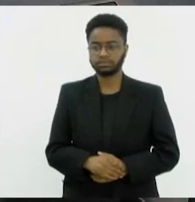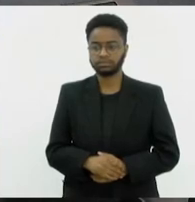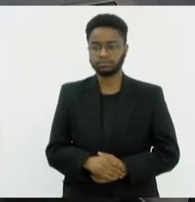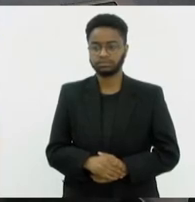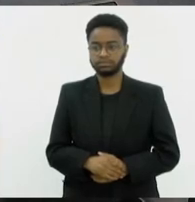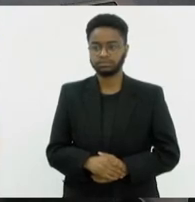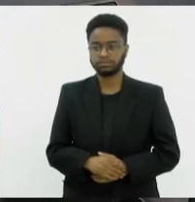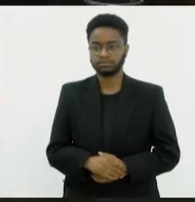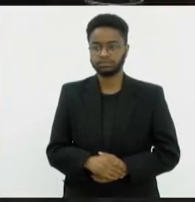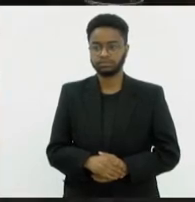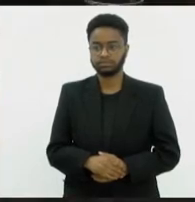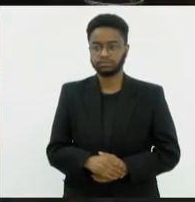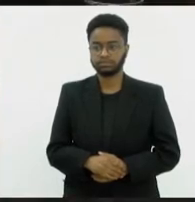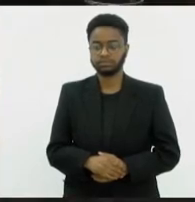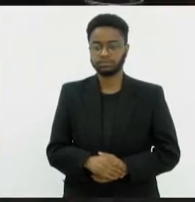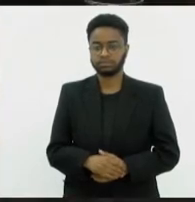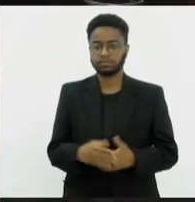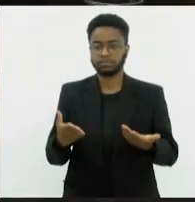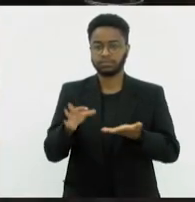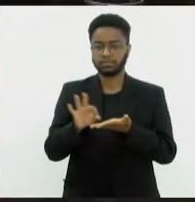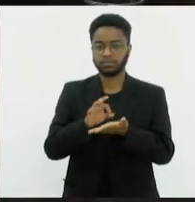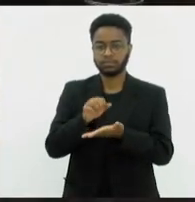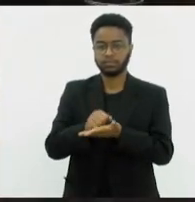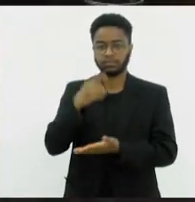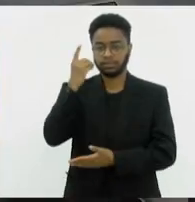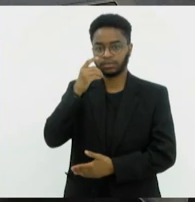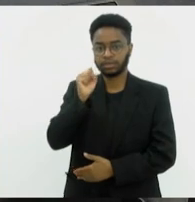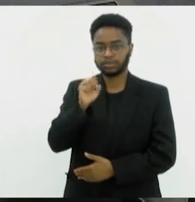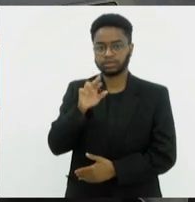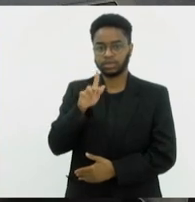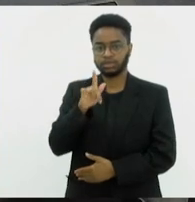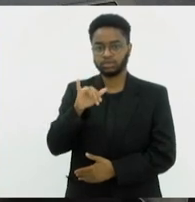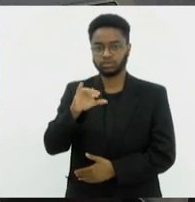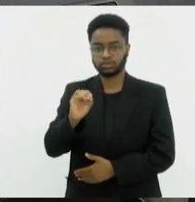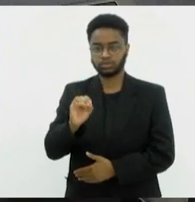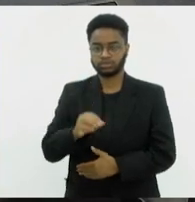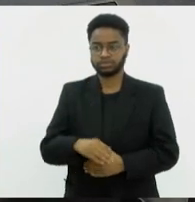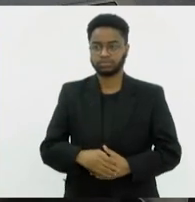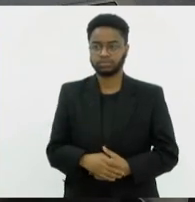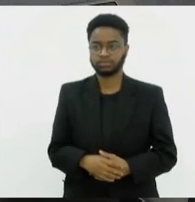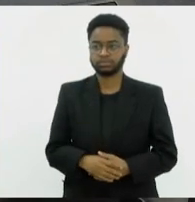Está aberto o próximo orador inscrito, o deputado Sérgio Fernandes.